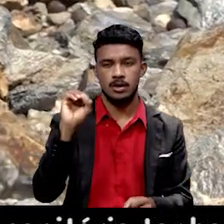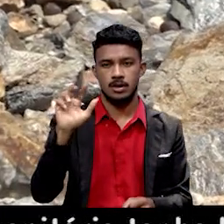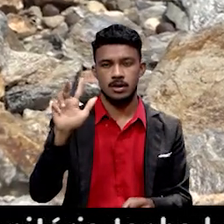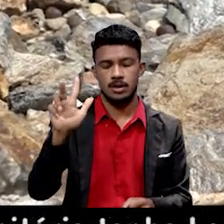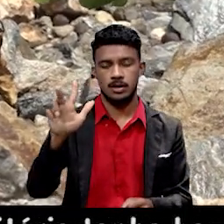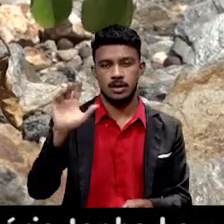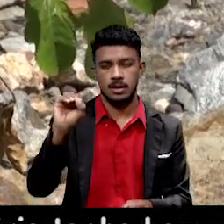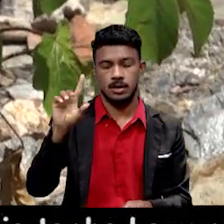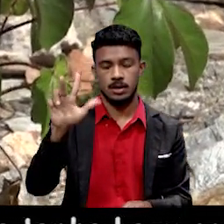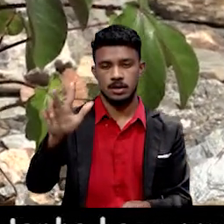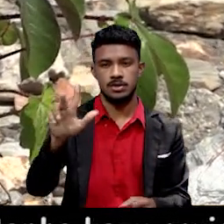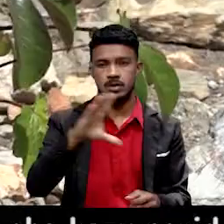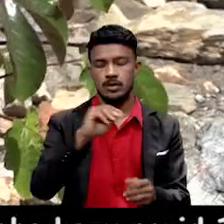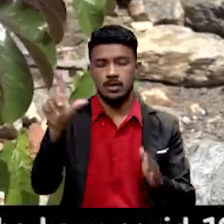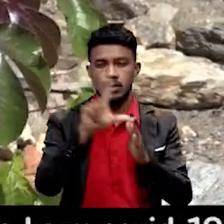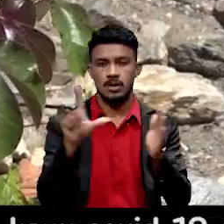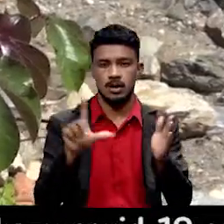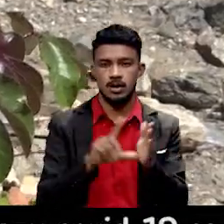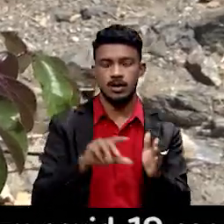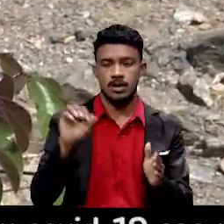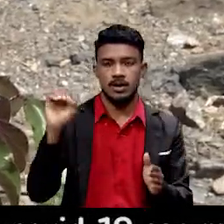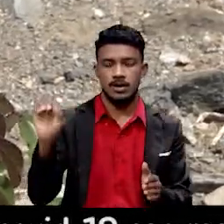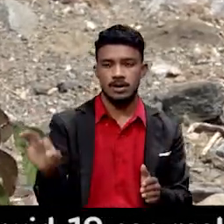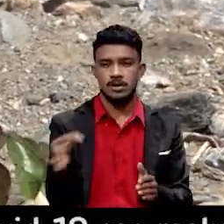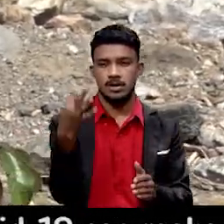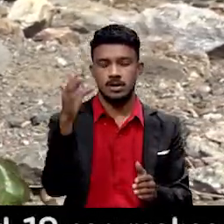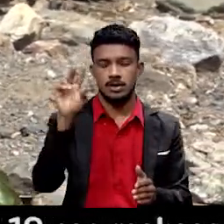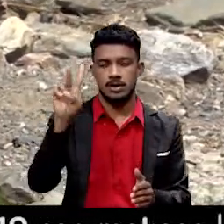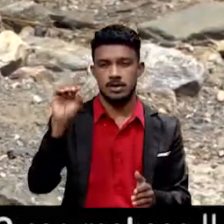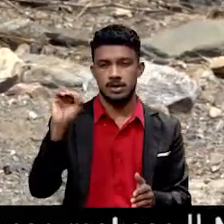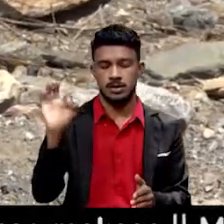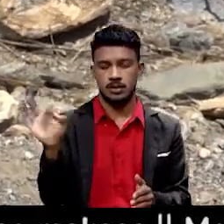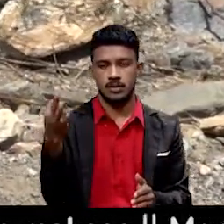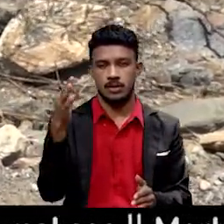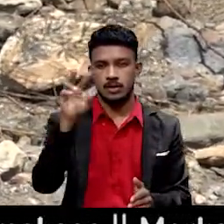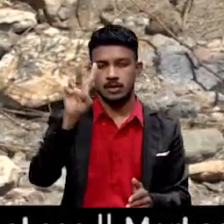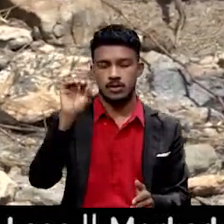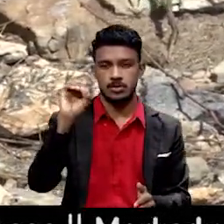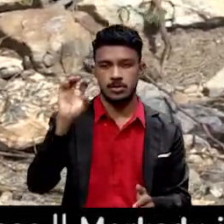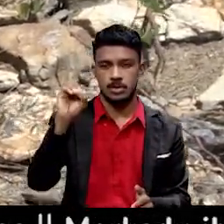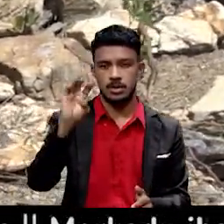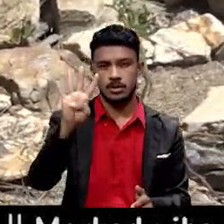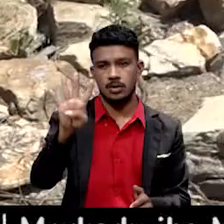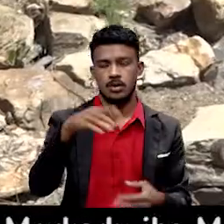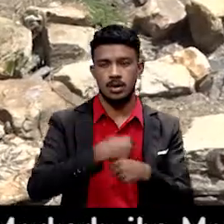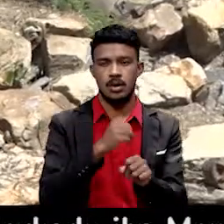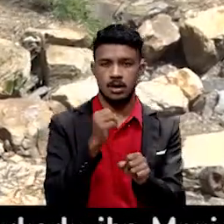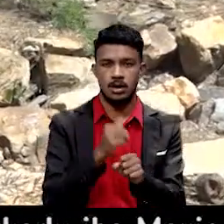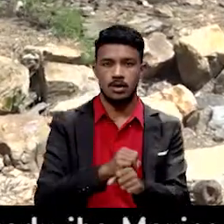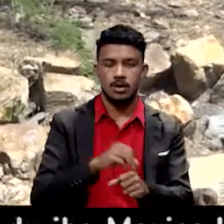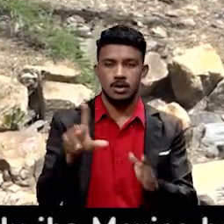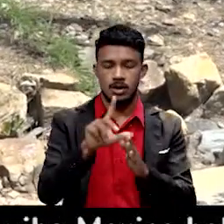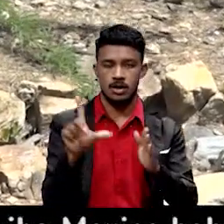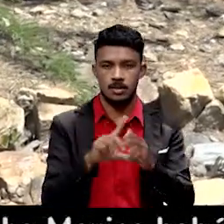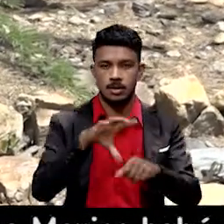número 19/2004. Fo competência ba terras e propriedade atu loknar dane. Atuir hal